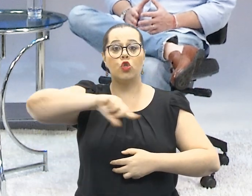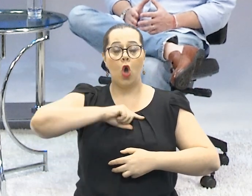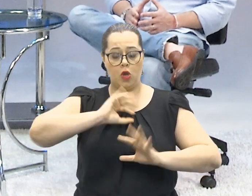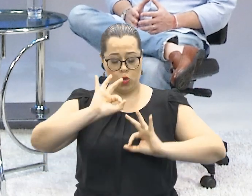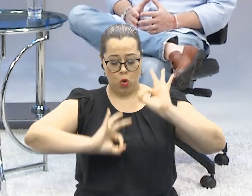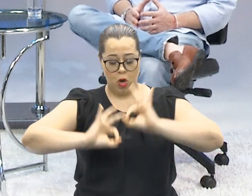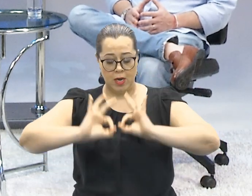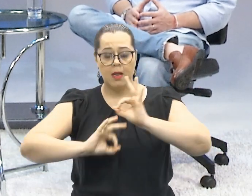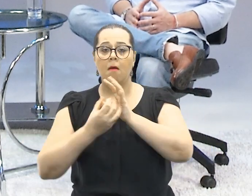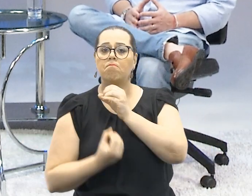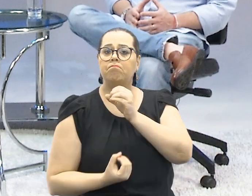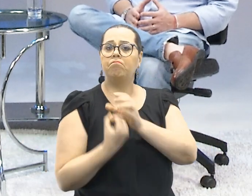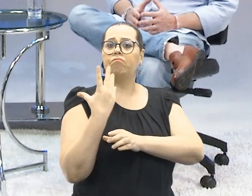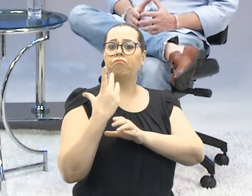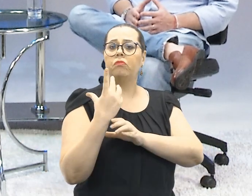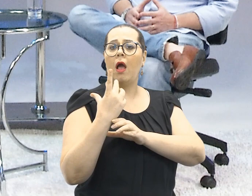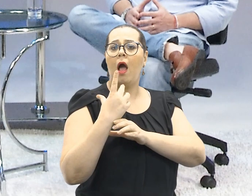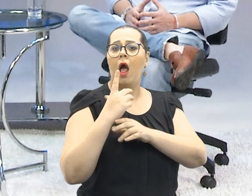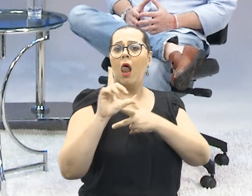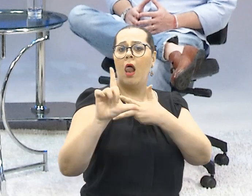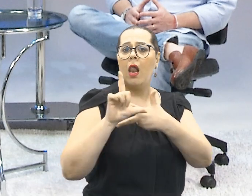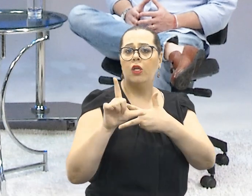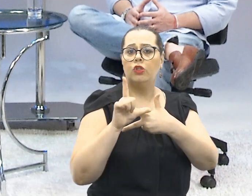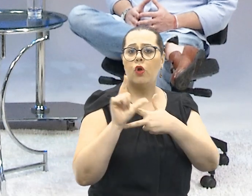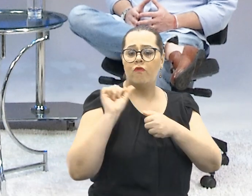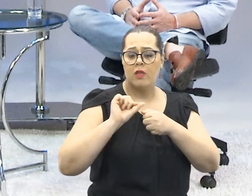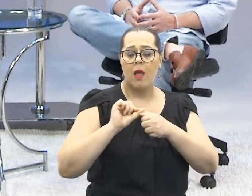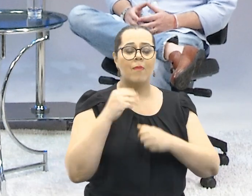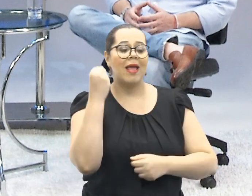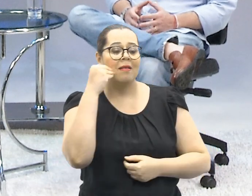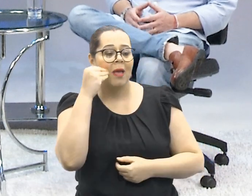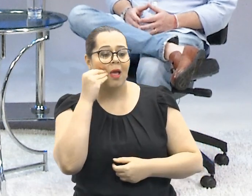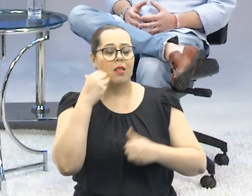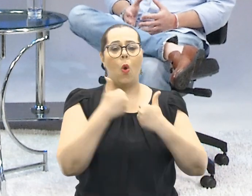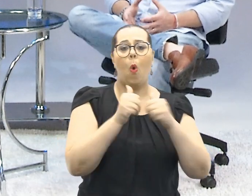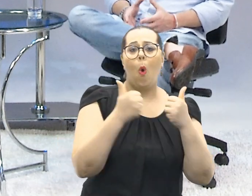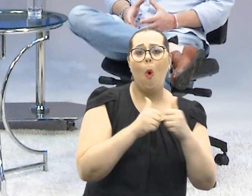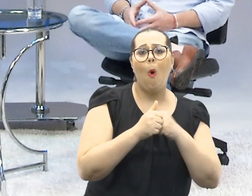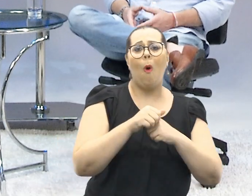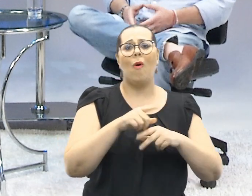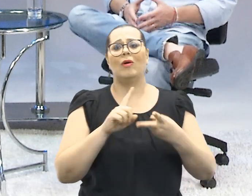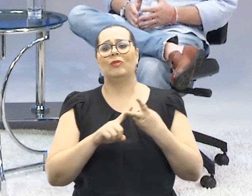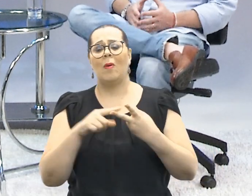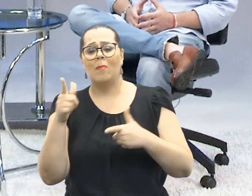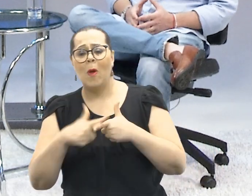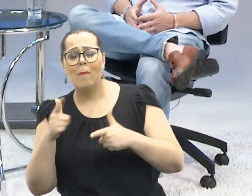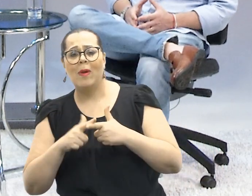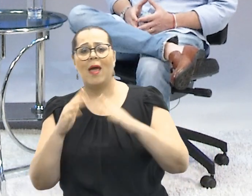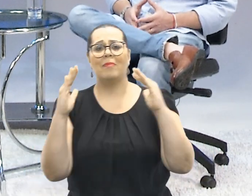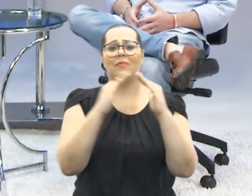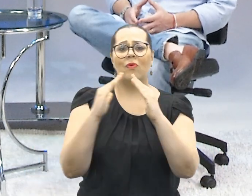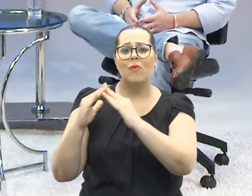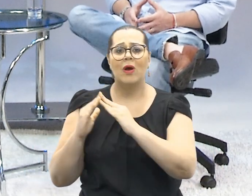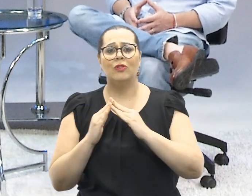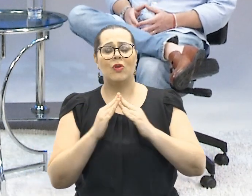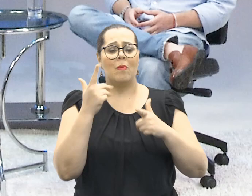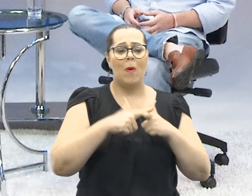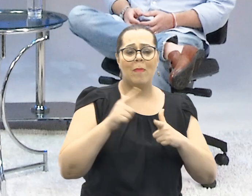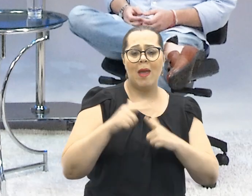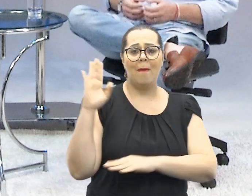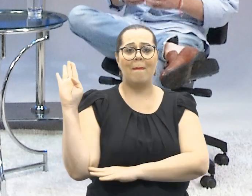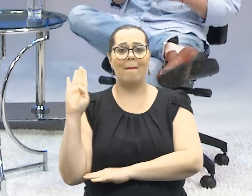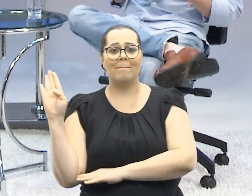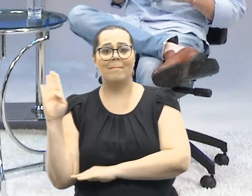quem acorda cedo, que pega o ônibus, que enfrenta dificuldade de infraestrutura dentro do seu bairro, que tem problema de moradia, que tem